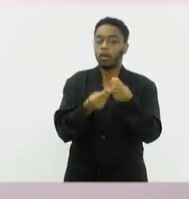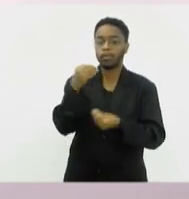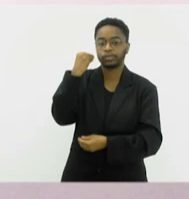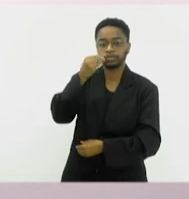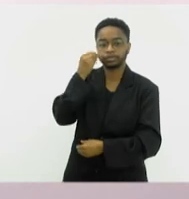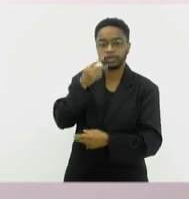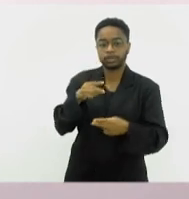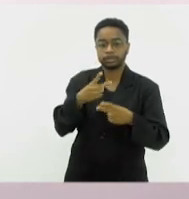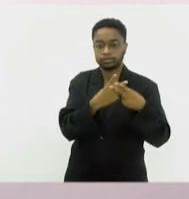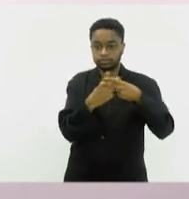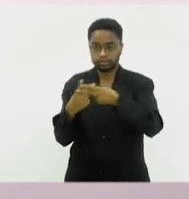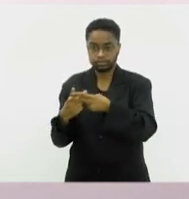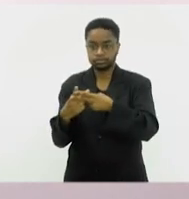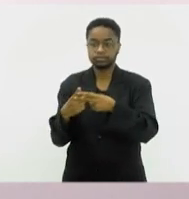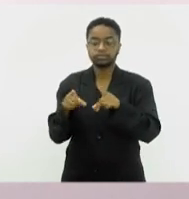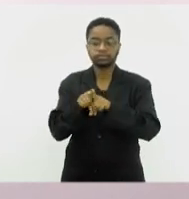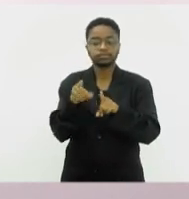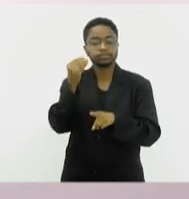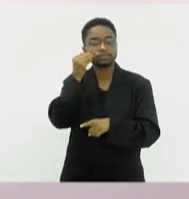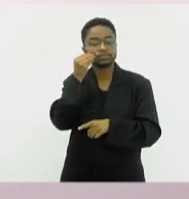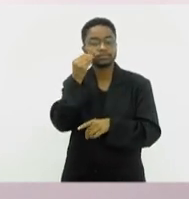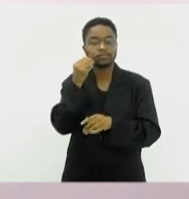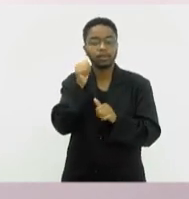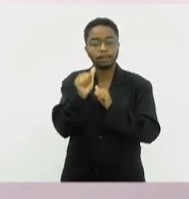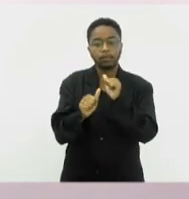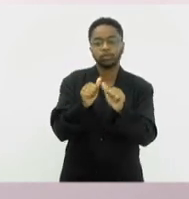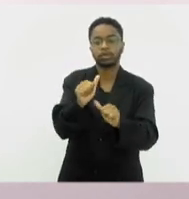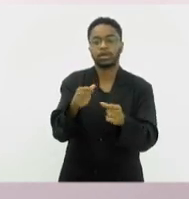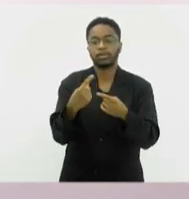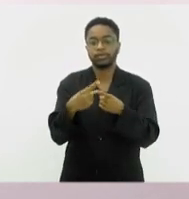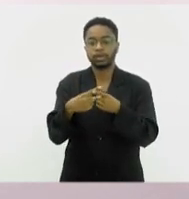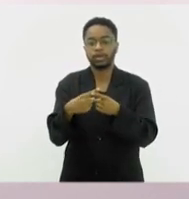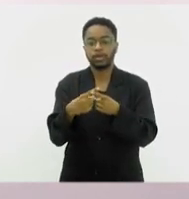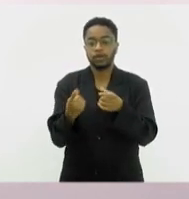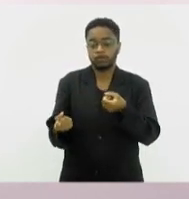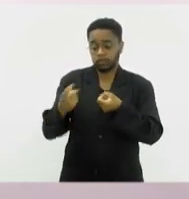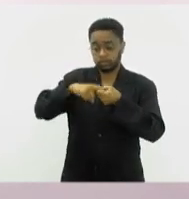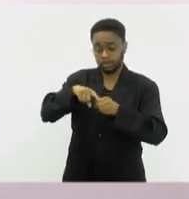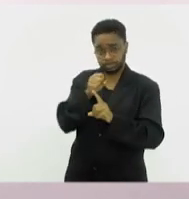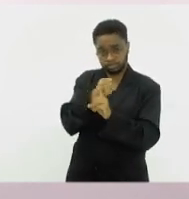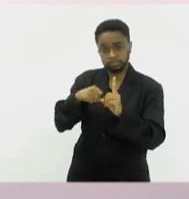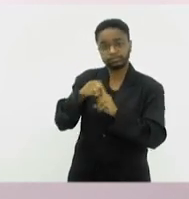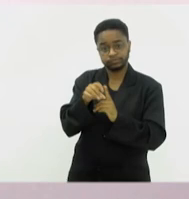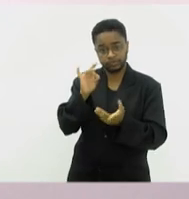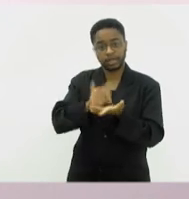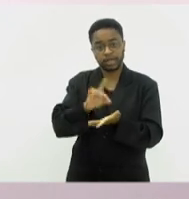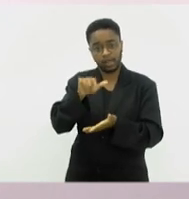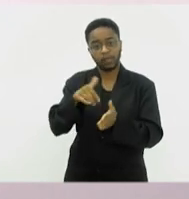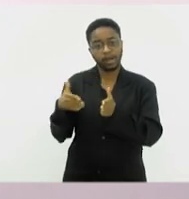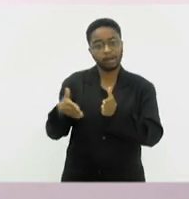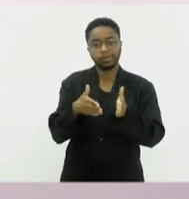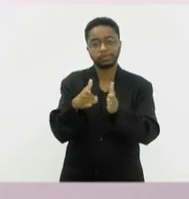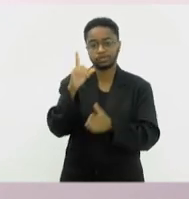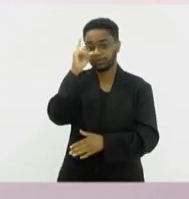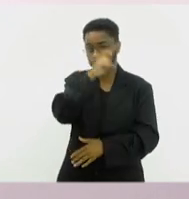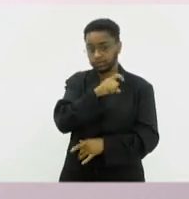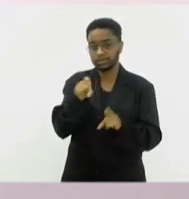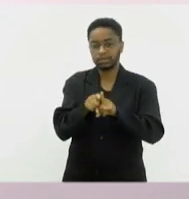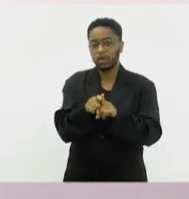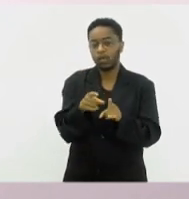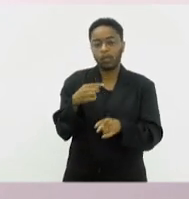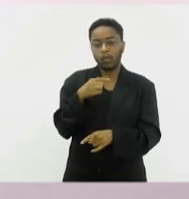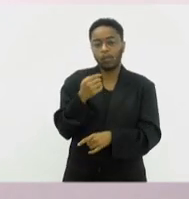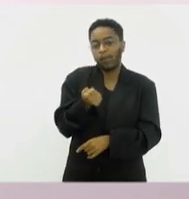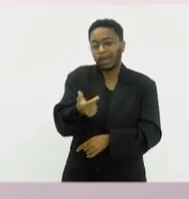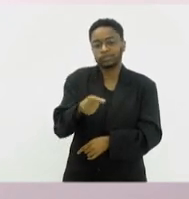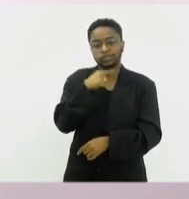cárcere na viabilidade de mudar, porque a ressocialização ainda é um caminho muito duro e quase inexequível